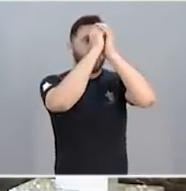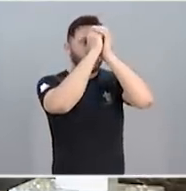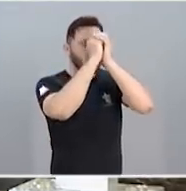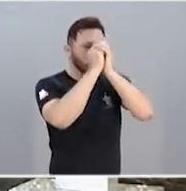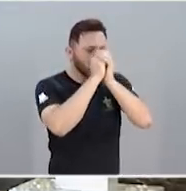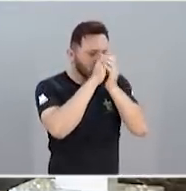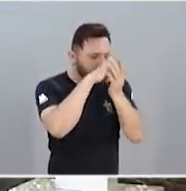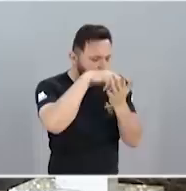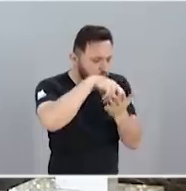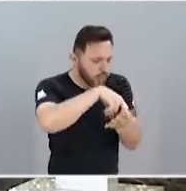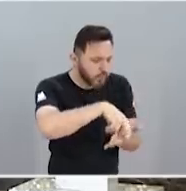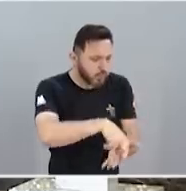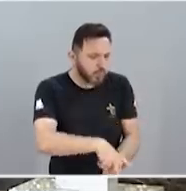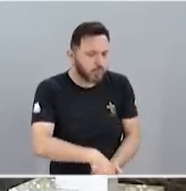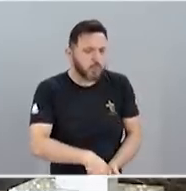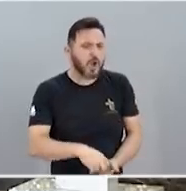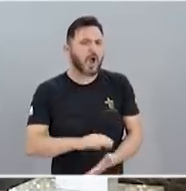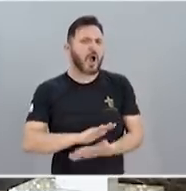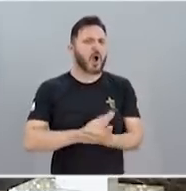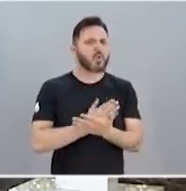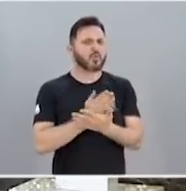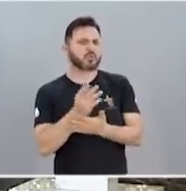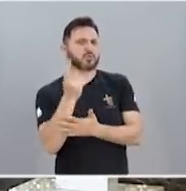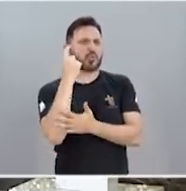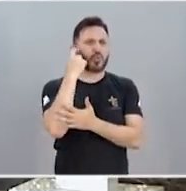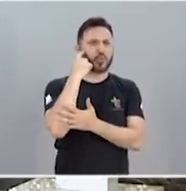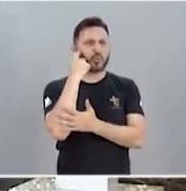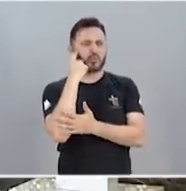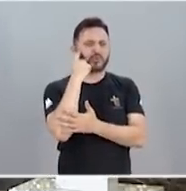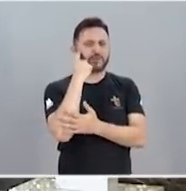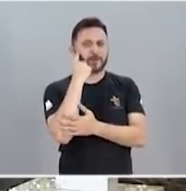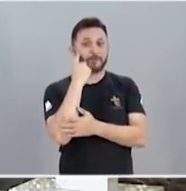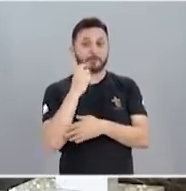Ainda assim, alguns duvidaram. Então,